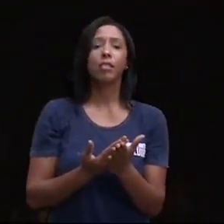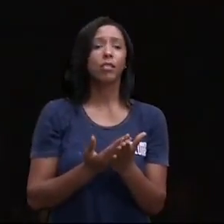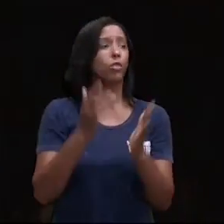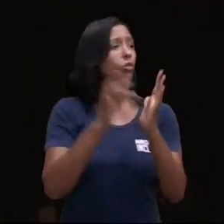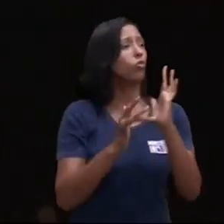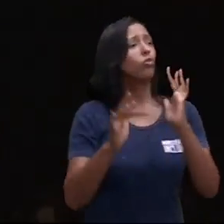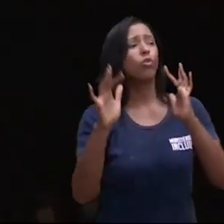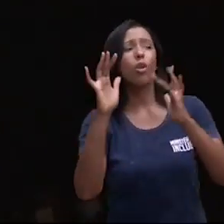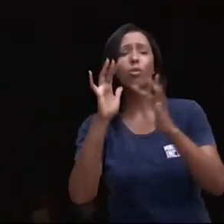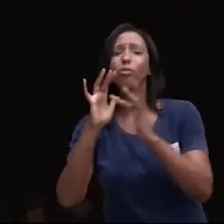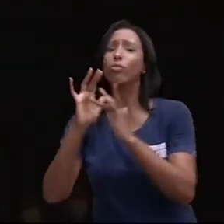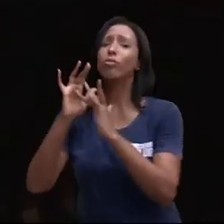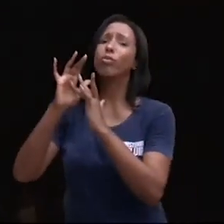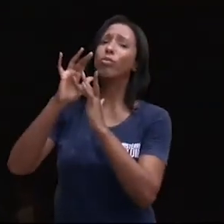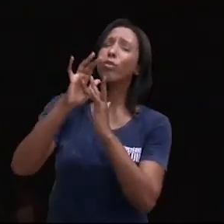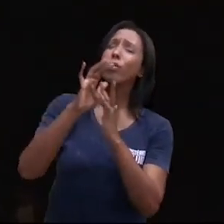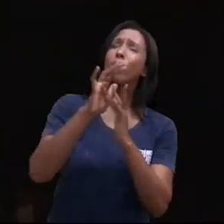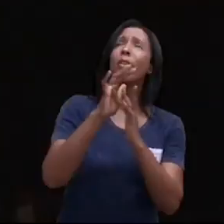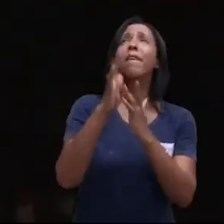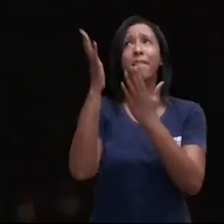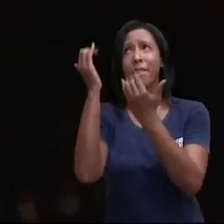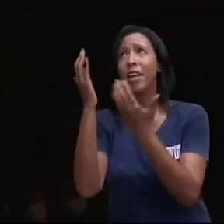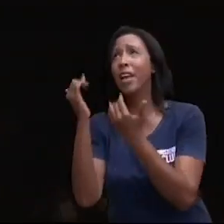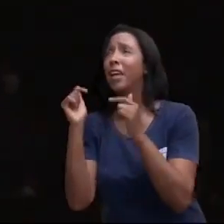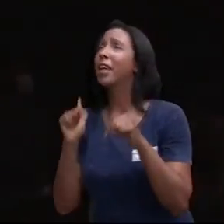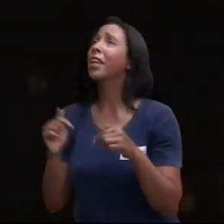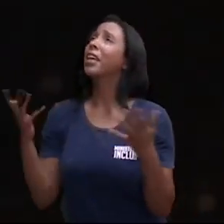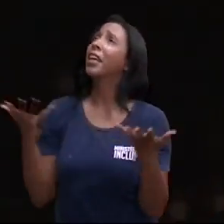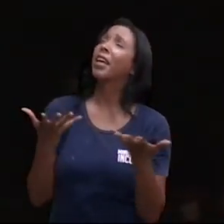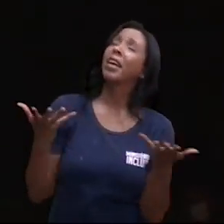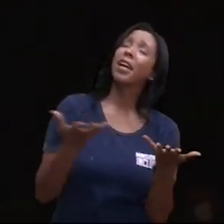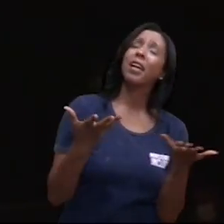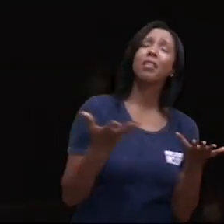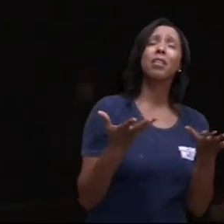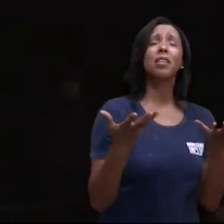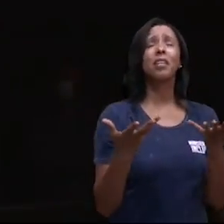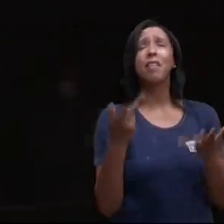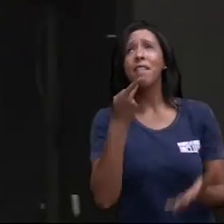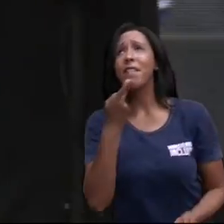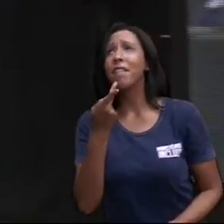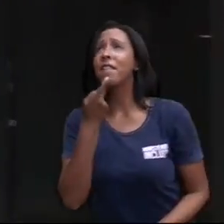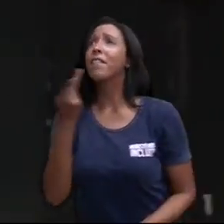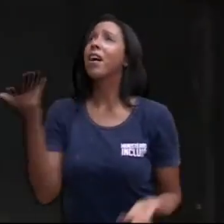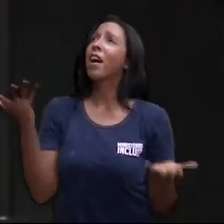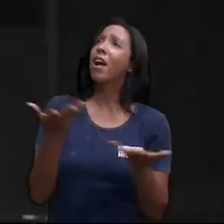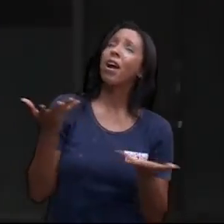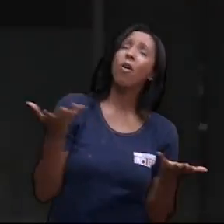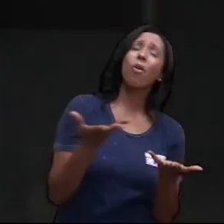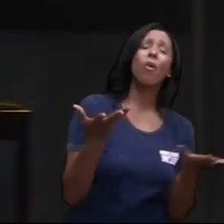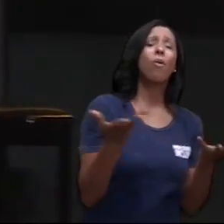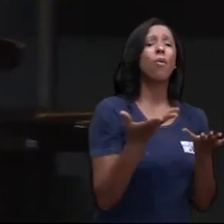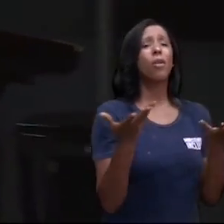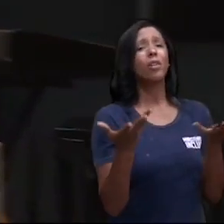Jesus vem aqui agora fala nesta hora